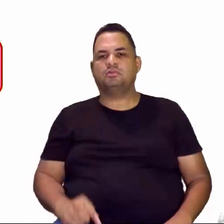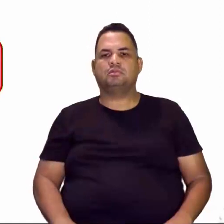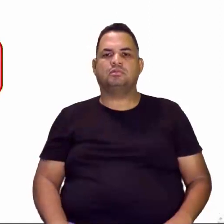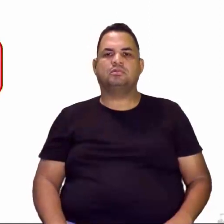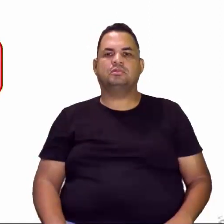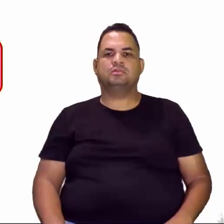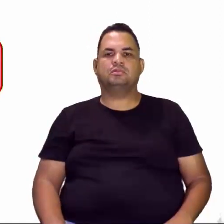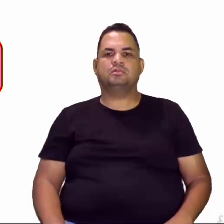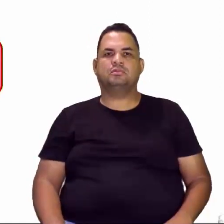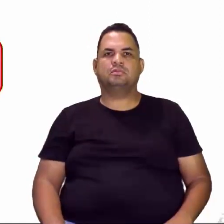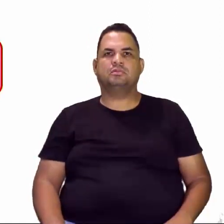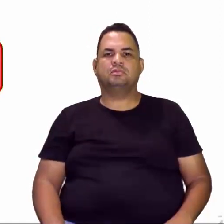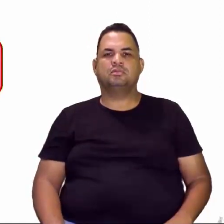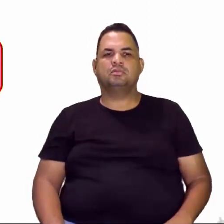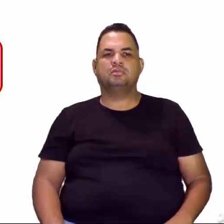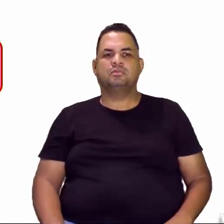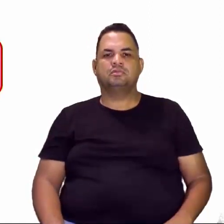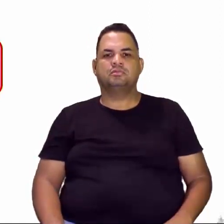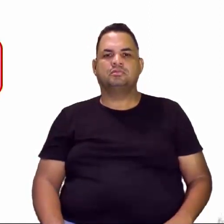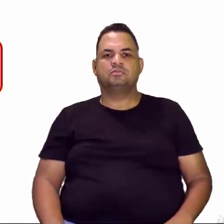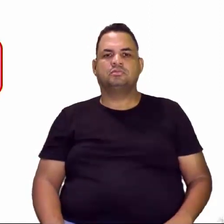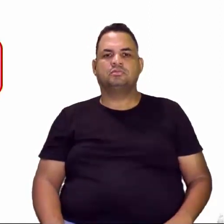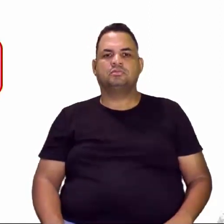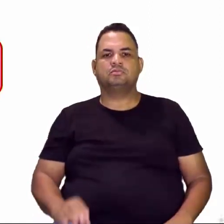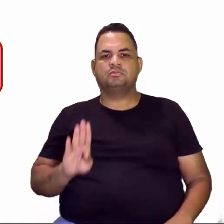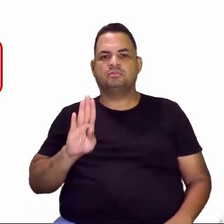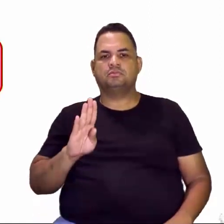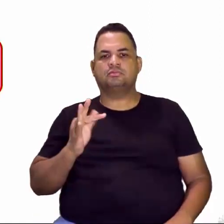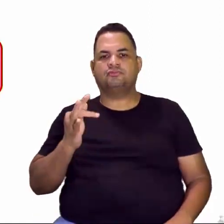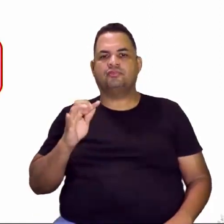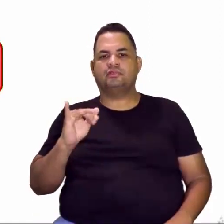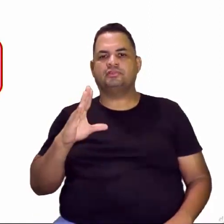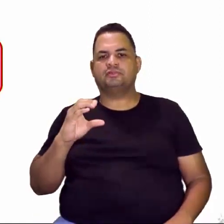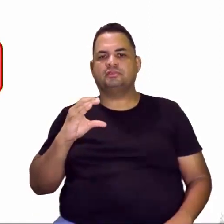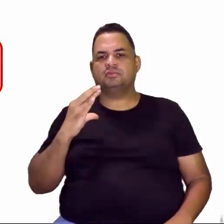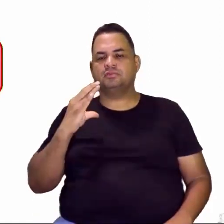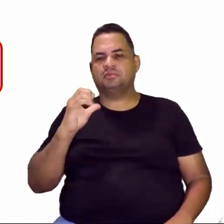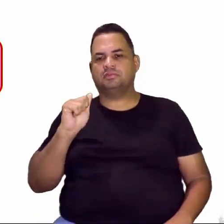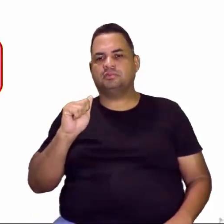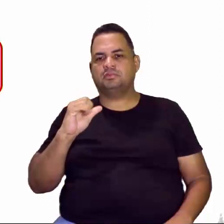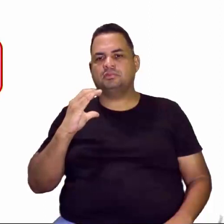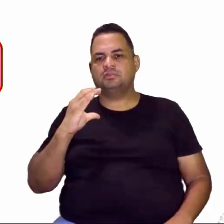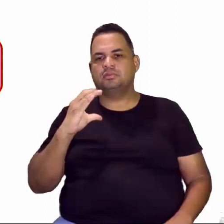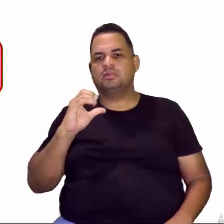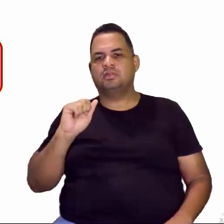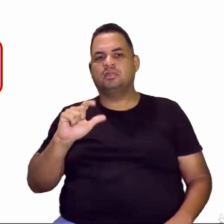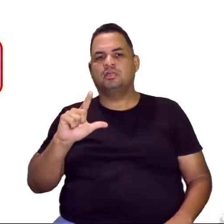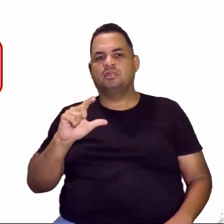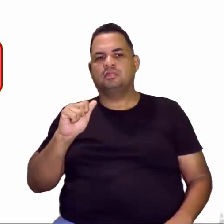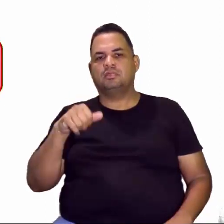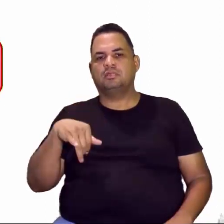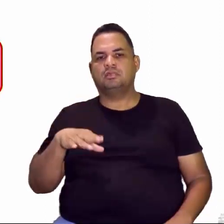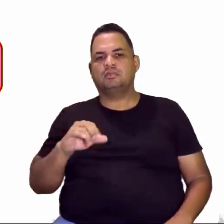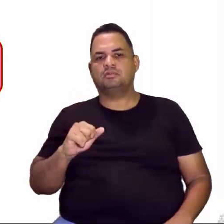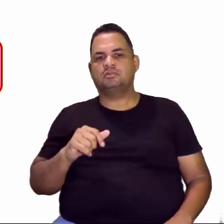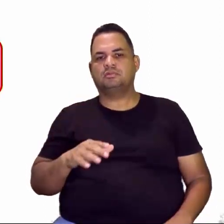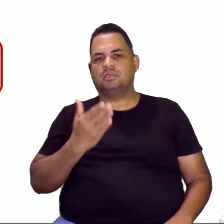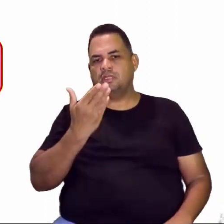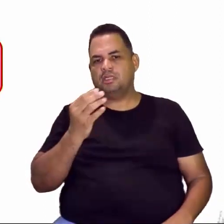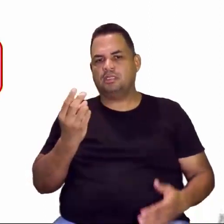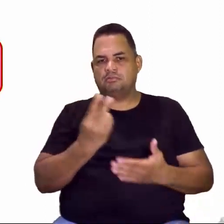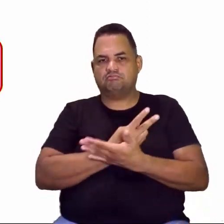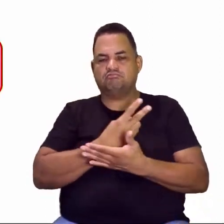amônio. Na letra B, ele fala fosfito de cálcio e cloreto de amônio, mas o fosfito está